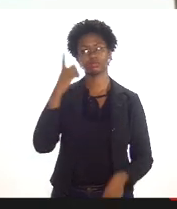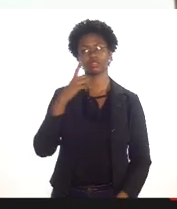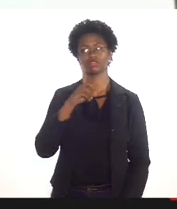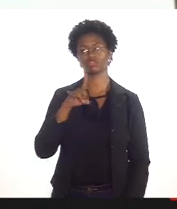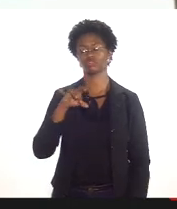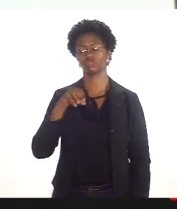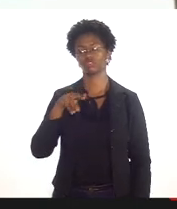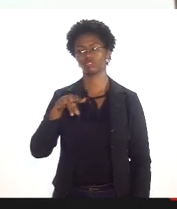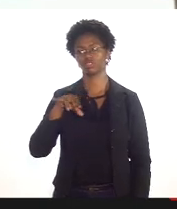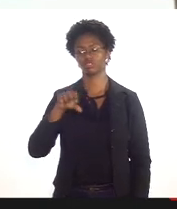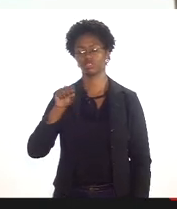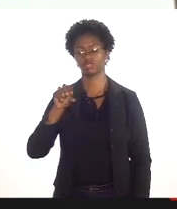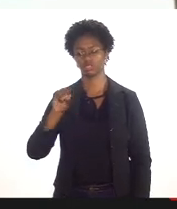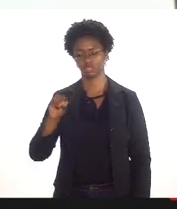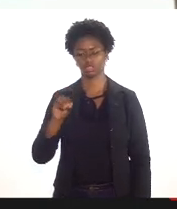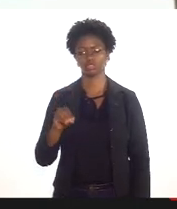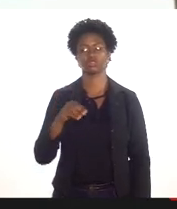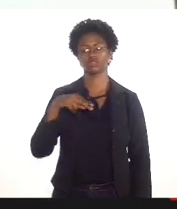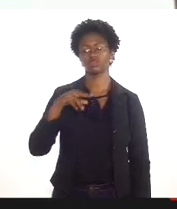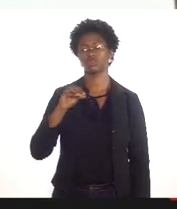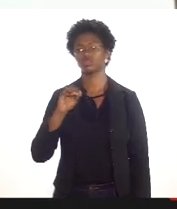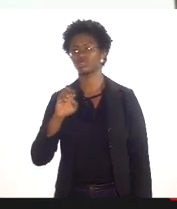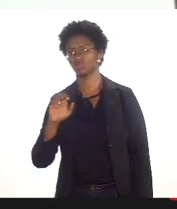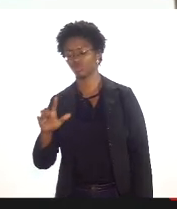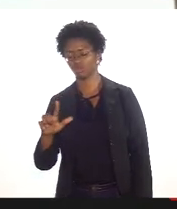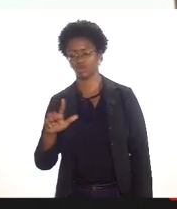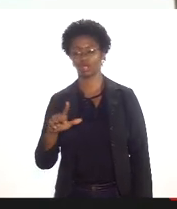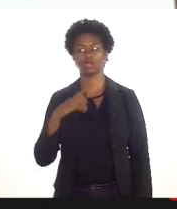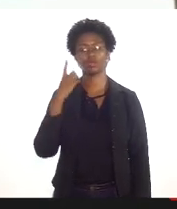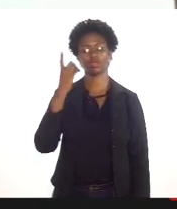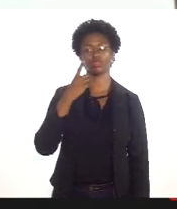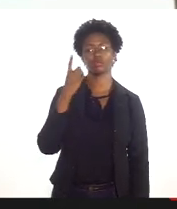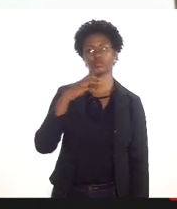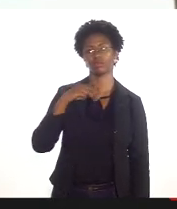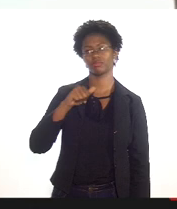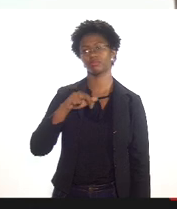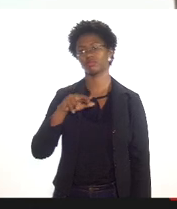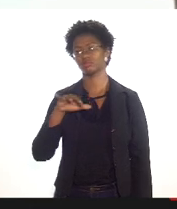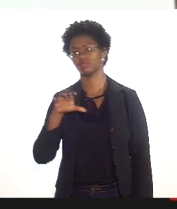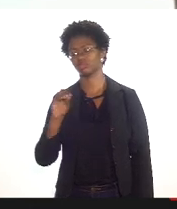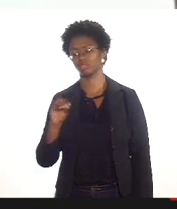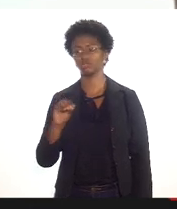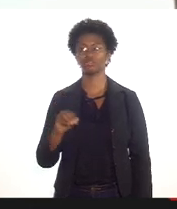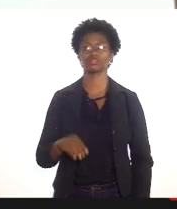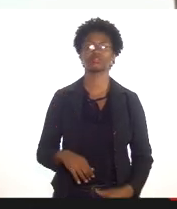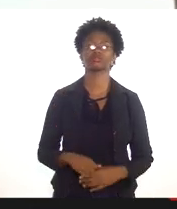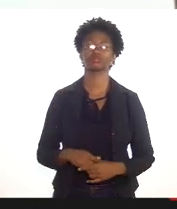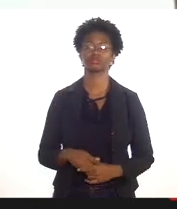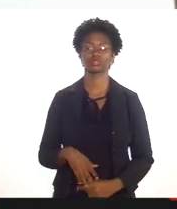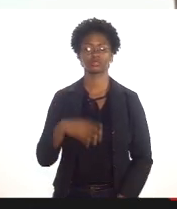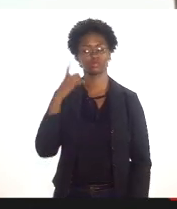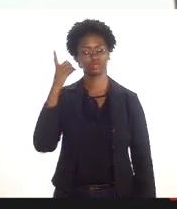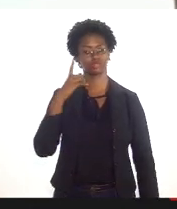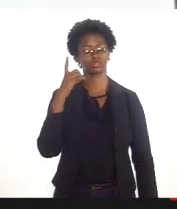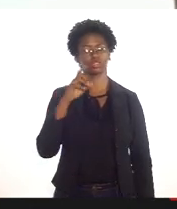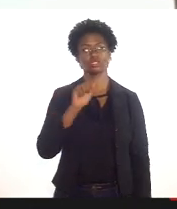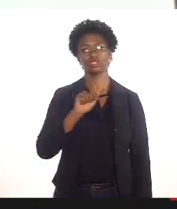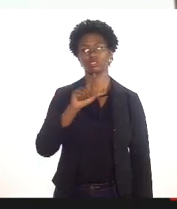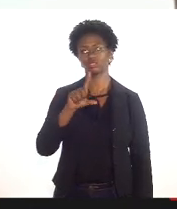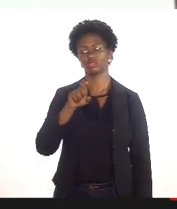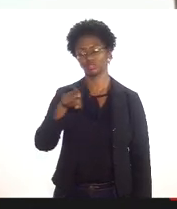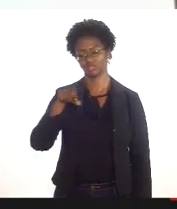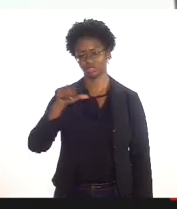Lins, do deputado Noel de Carvalho, do deputado Márcio Pacheco, do deputado Alexandre